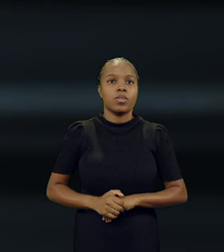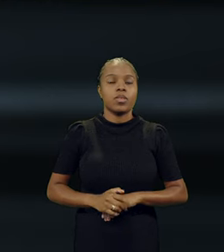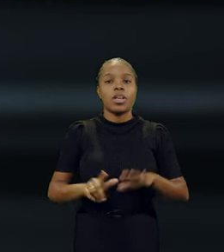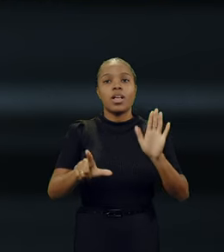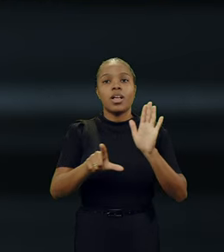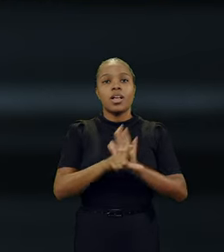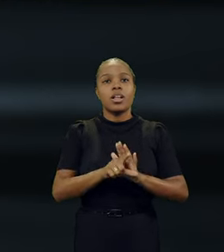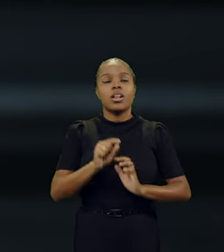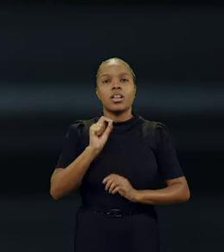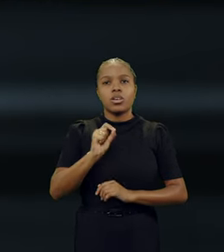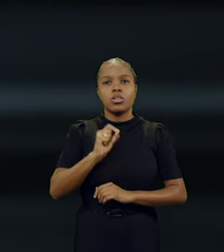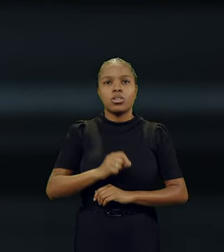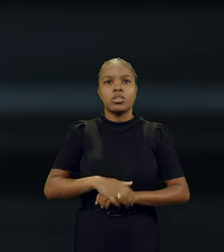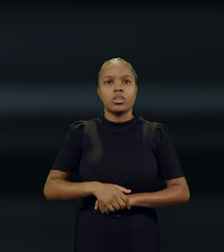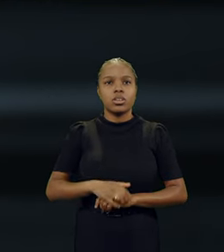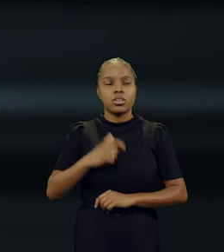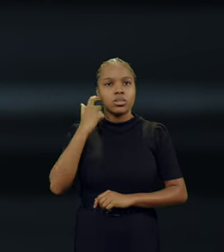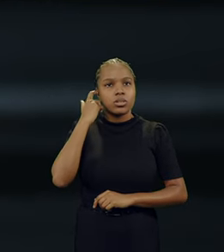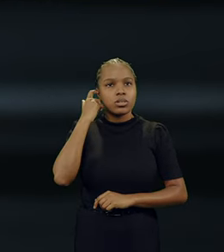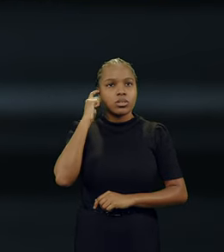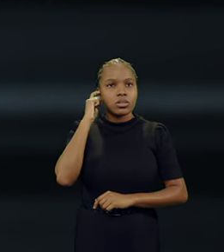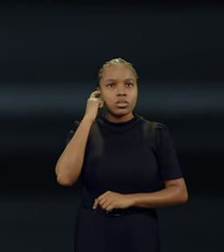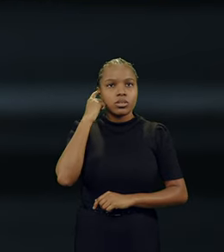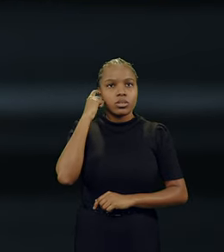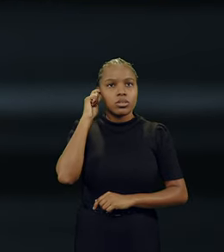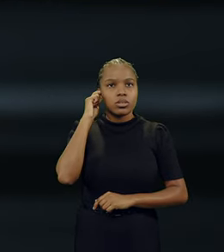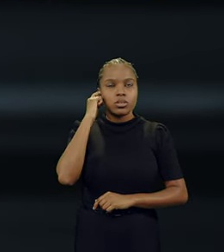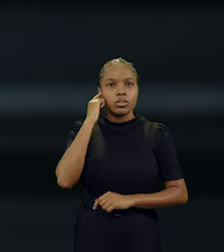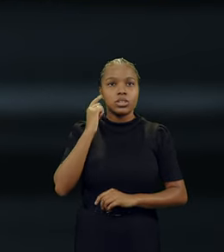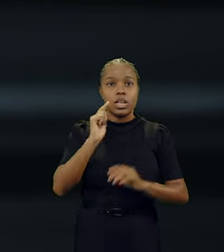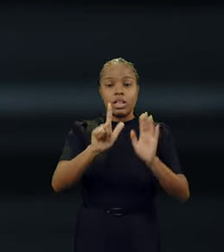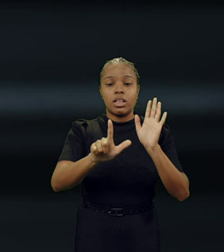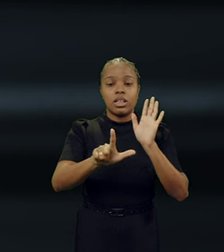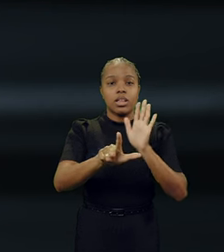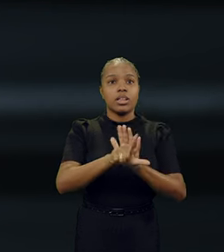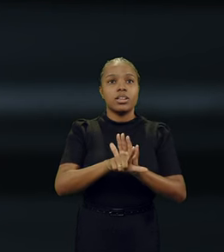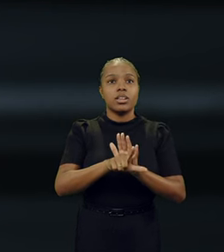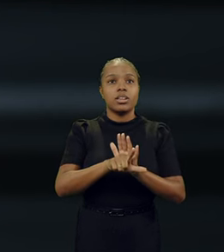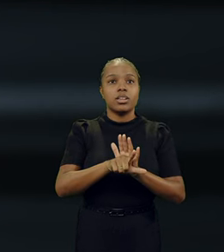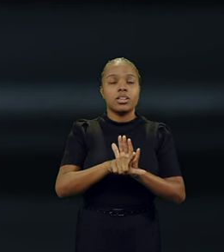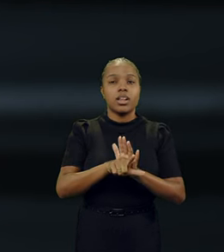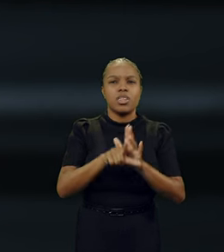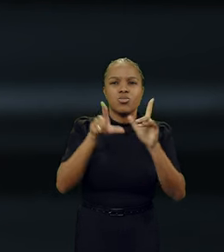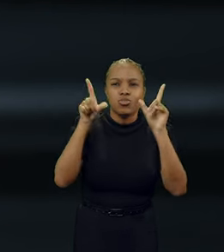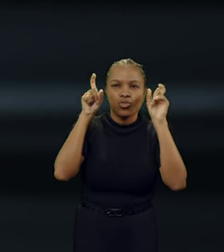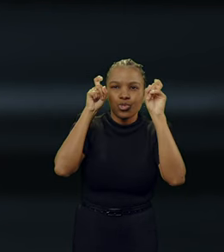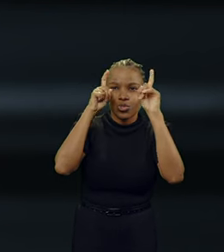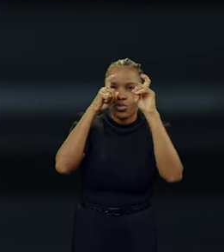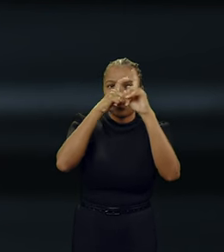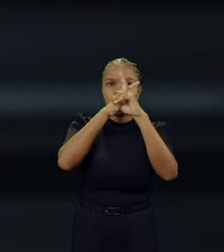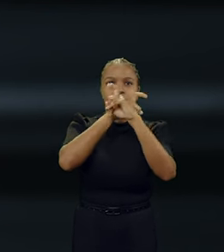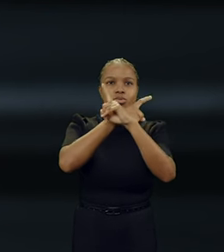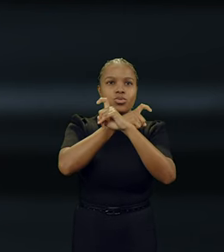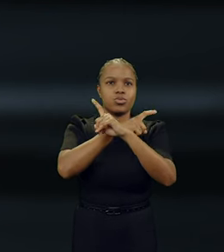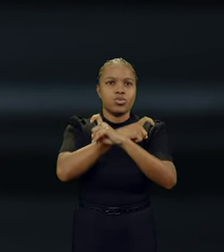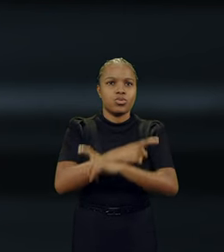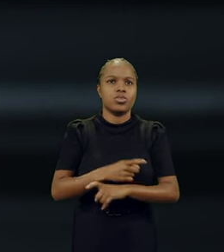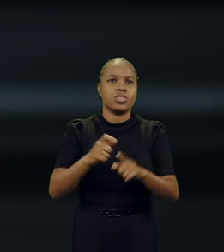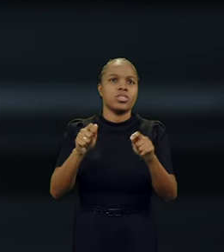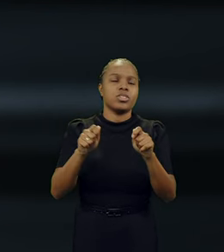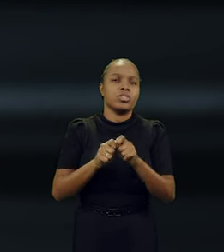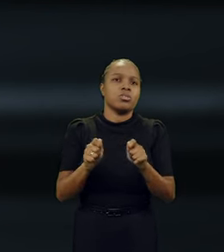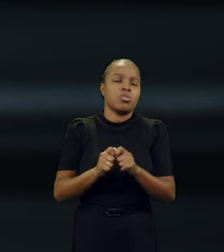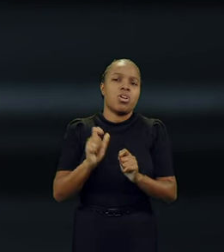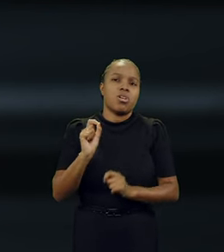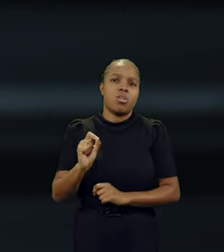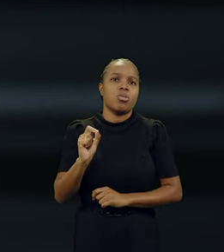Hammurabi, essas leis pesam na gente e nos fazem tomar